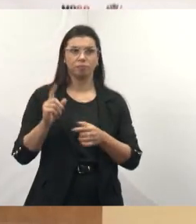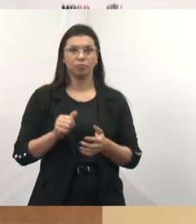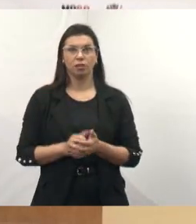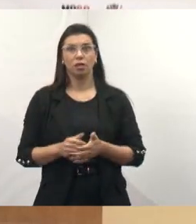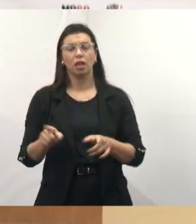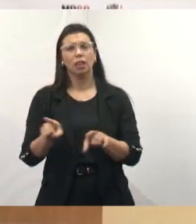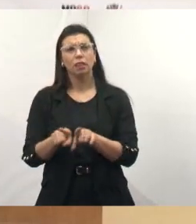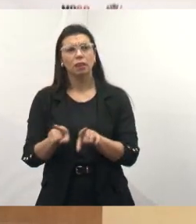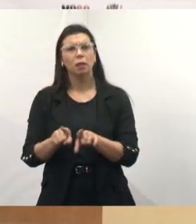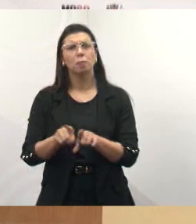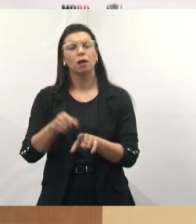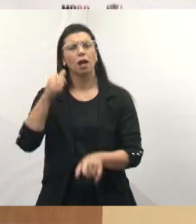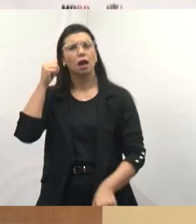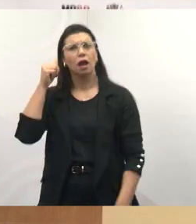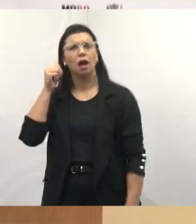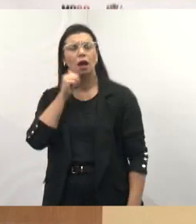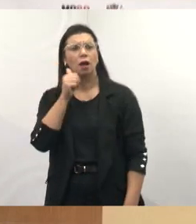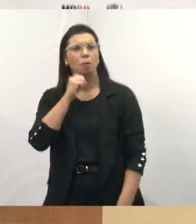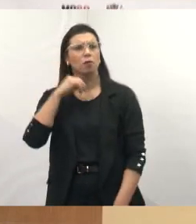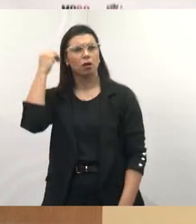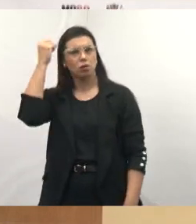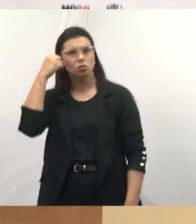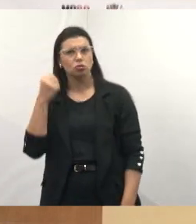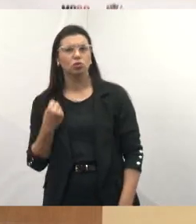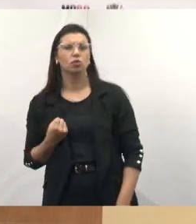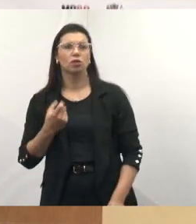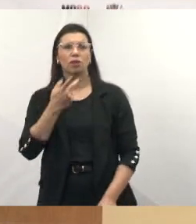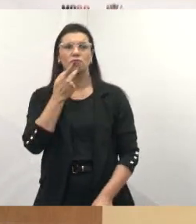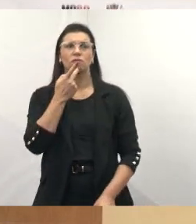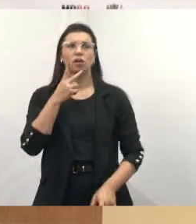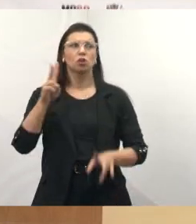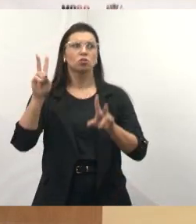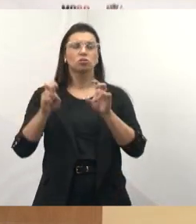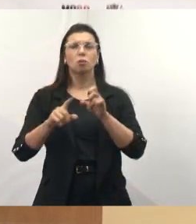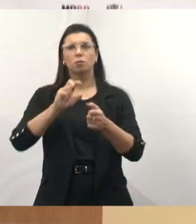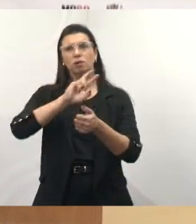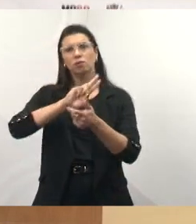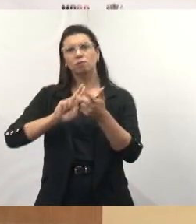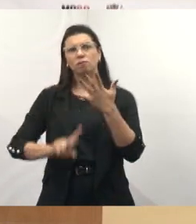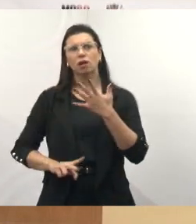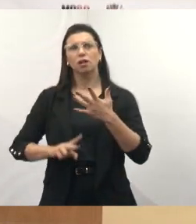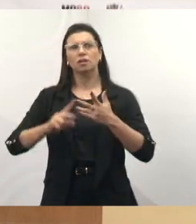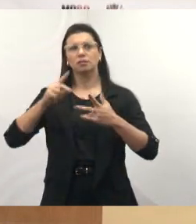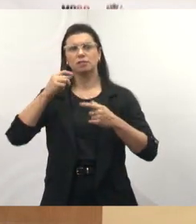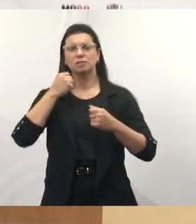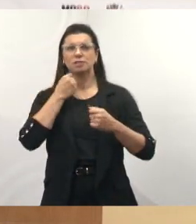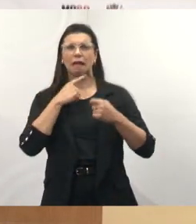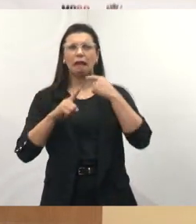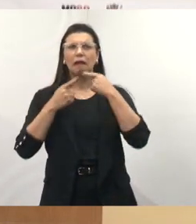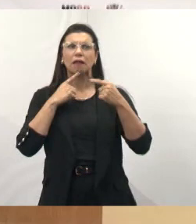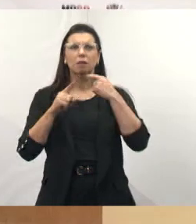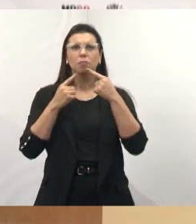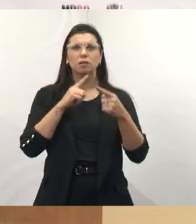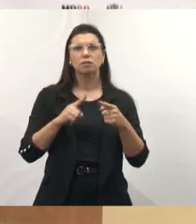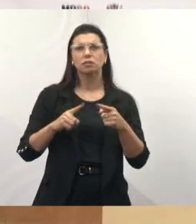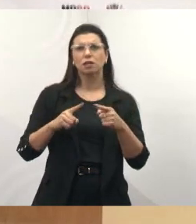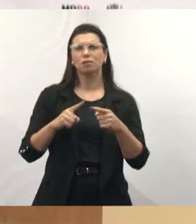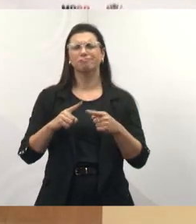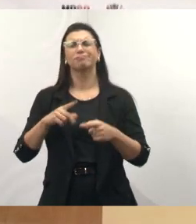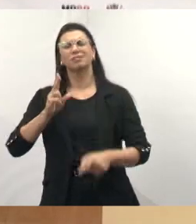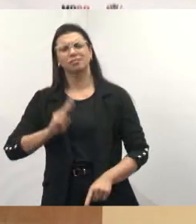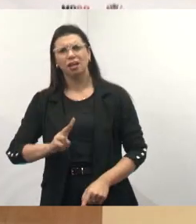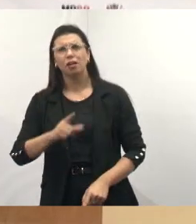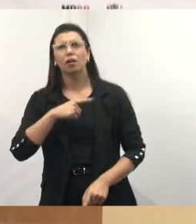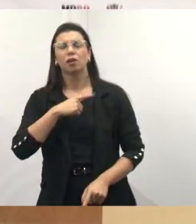A Sônia também frisou a questão de muitas reclamações que a gente escuta. É fato. Desde que o mundo é mundo, sempre vai ter alguém